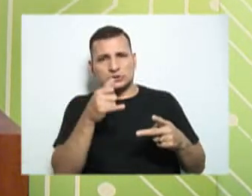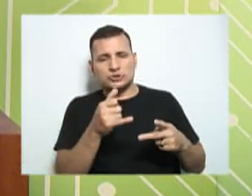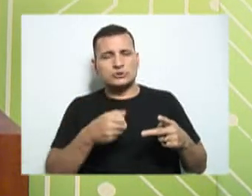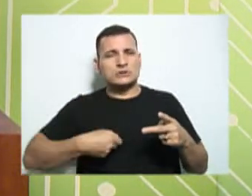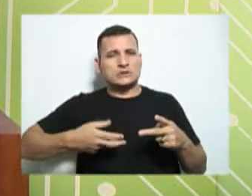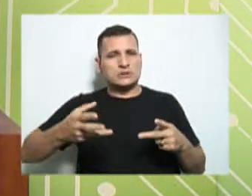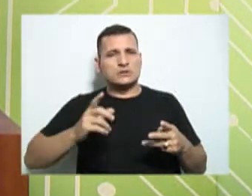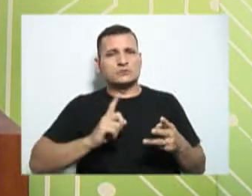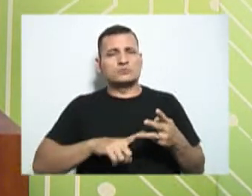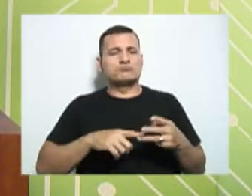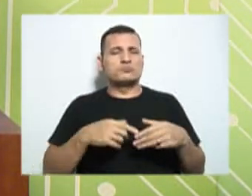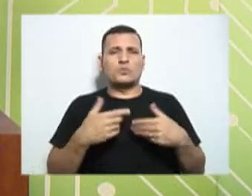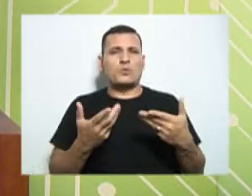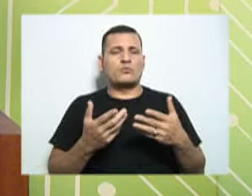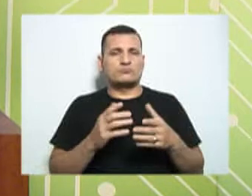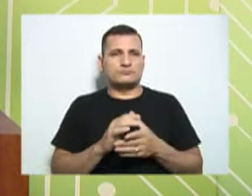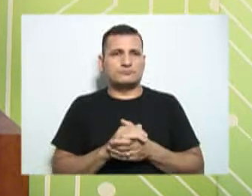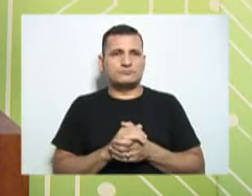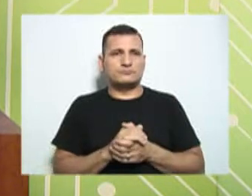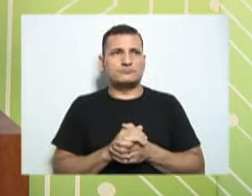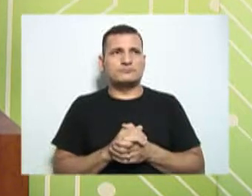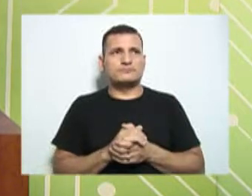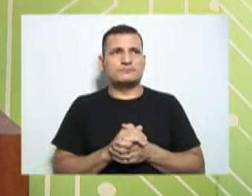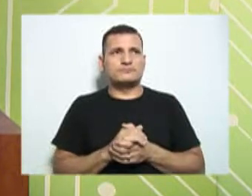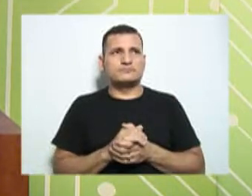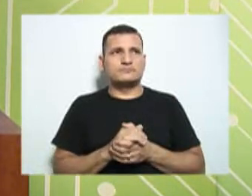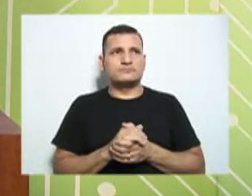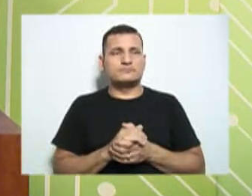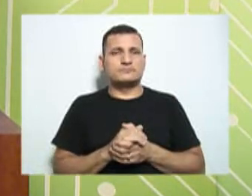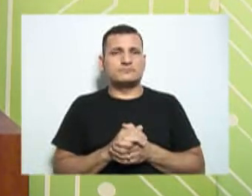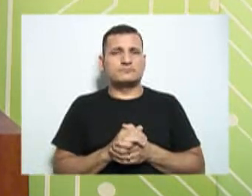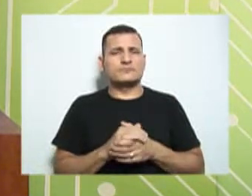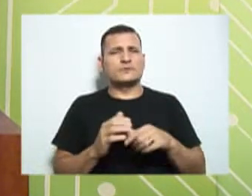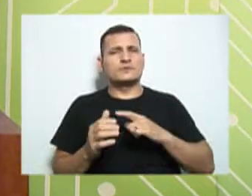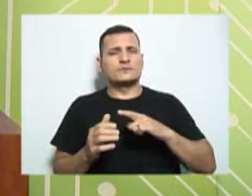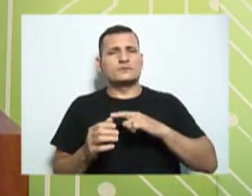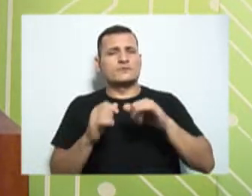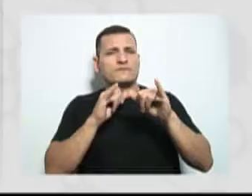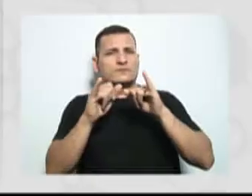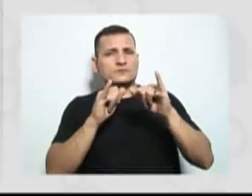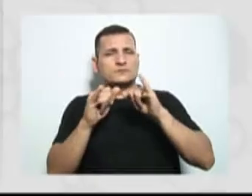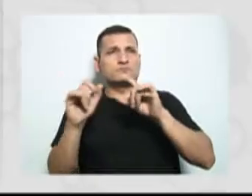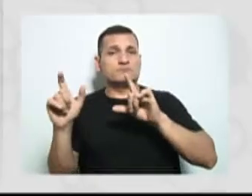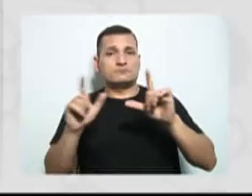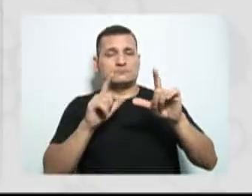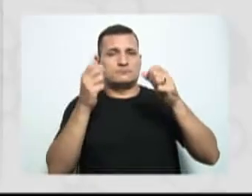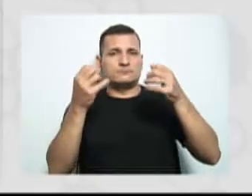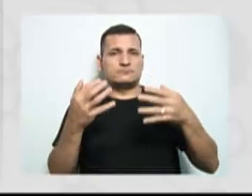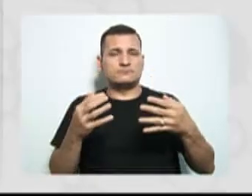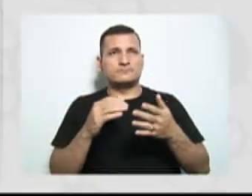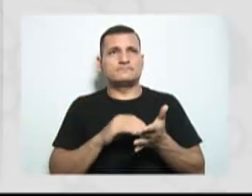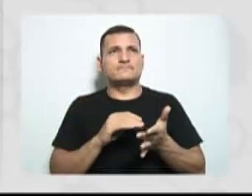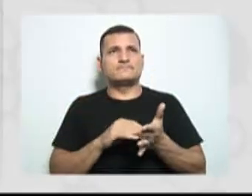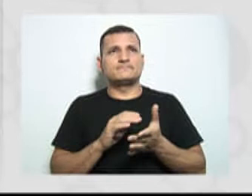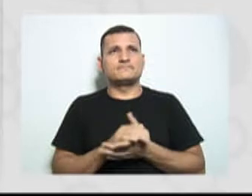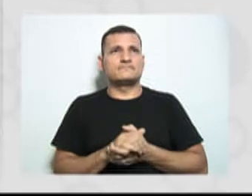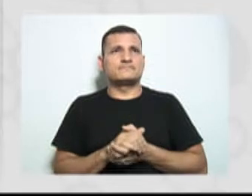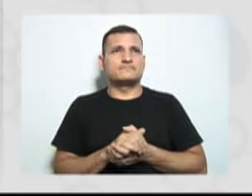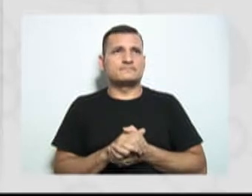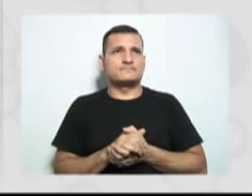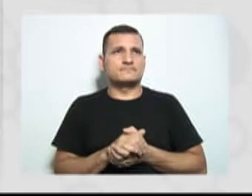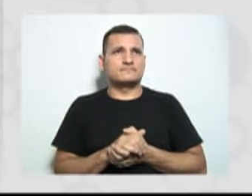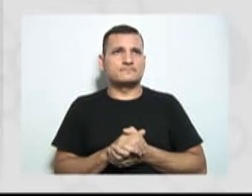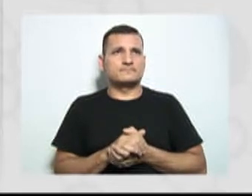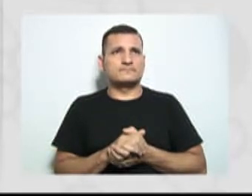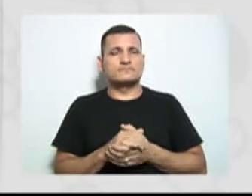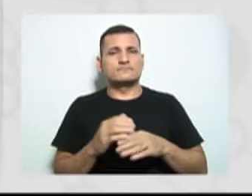o custo que tem que ser agregado em cada atividade. Nós temos uma pequena informação ainda no slide para ser dita, que é uma